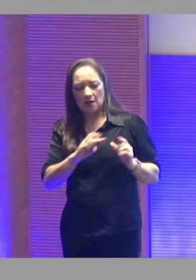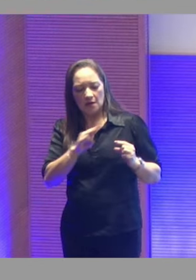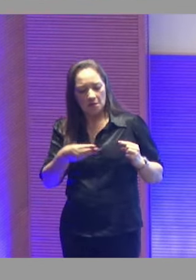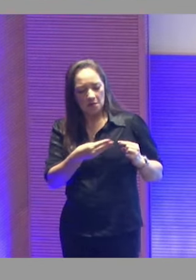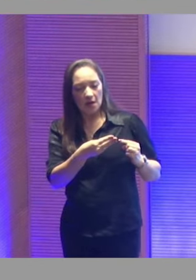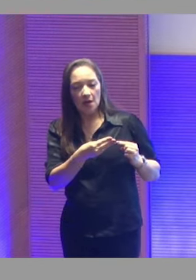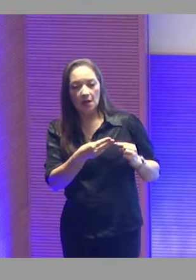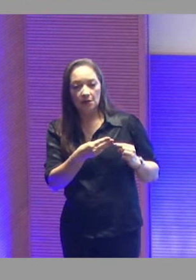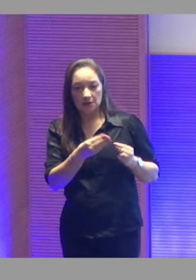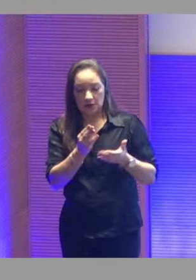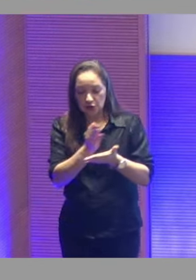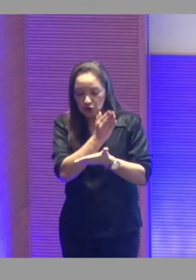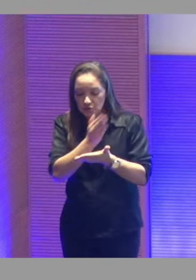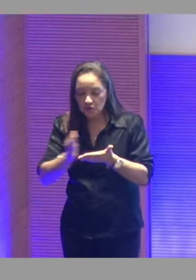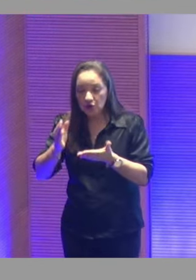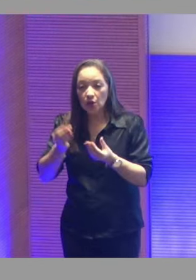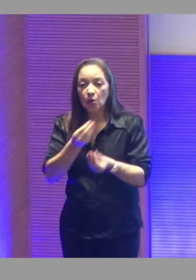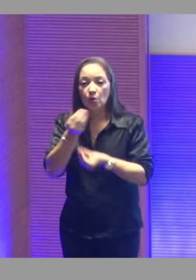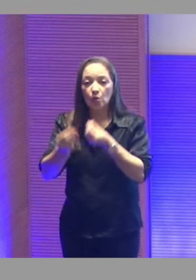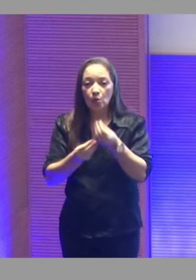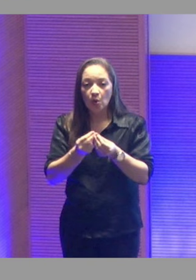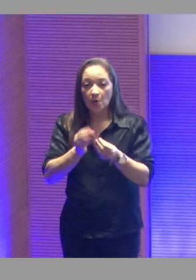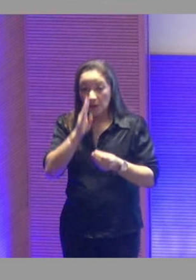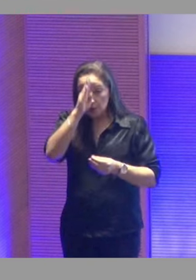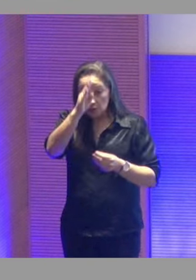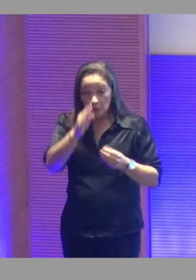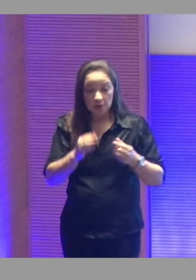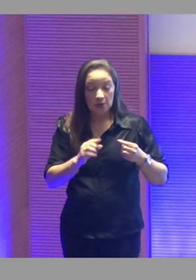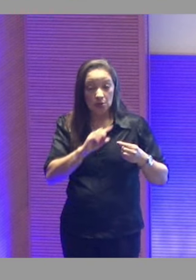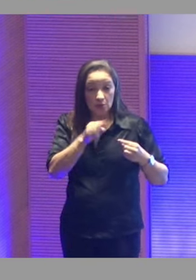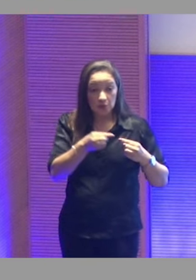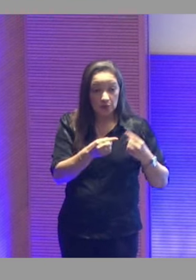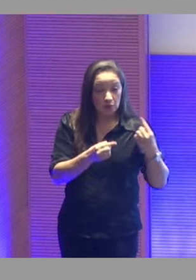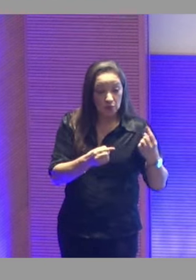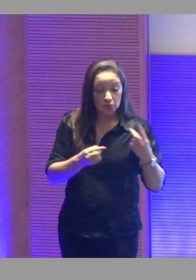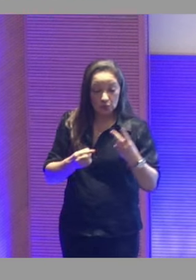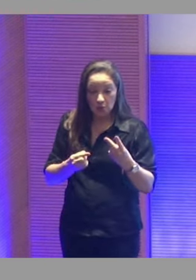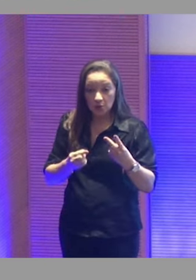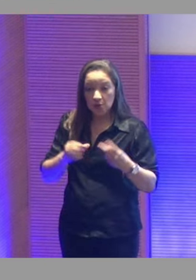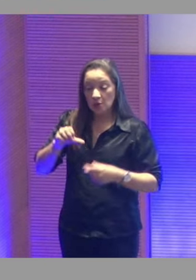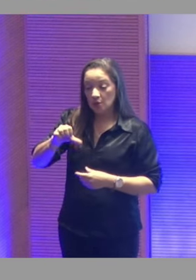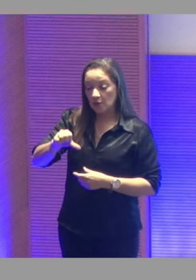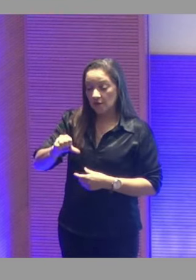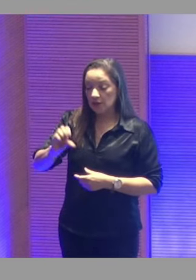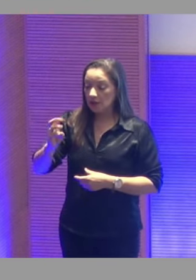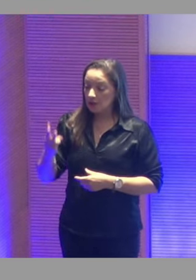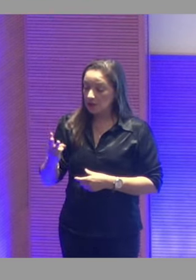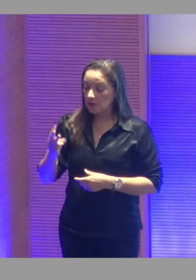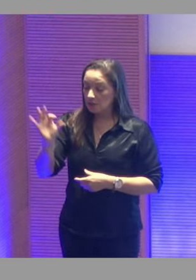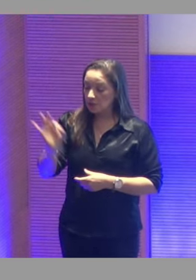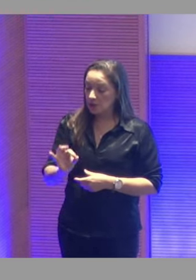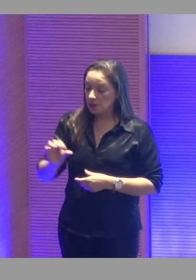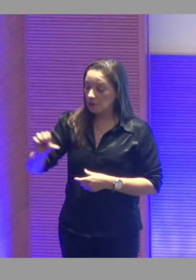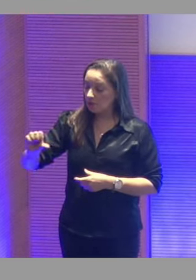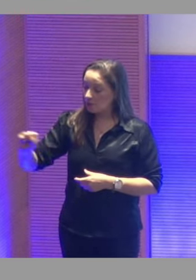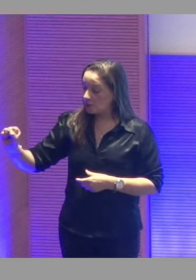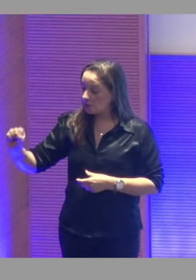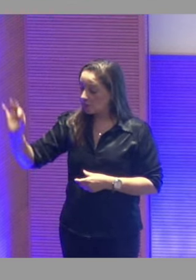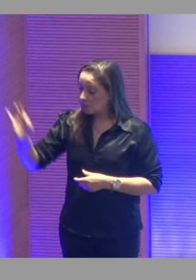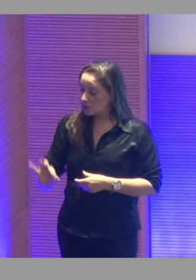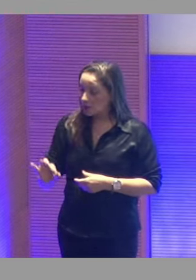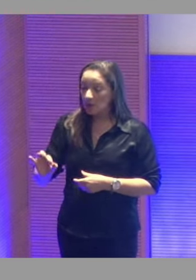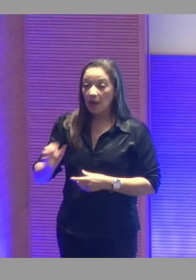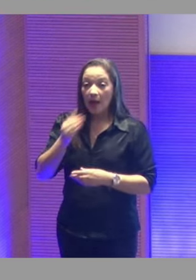metas elas estão divididas principalmente ali no scopo um e do com 93% 88% mas metade das